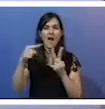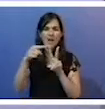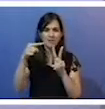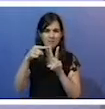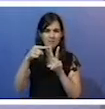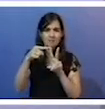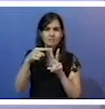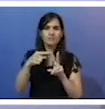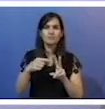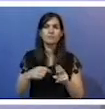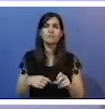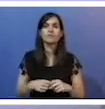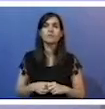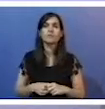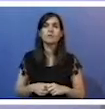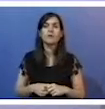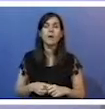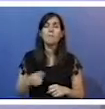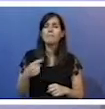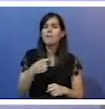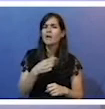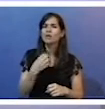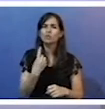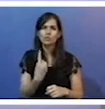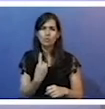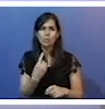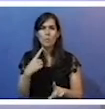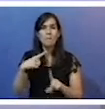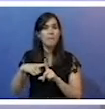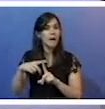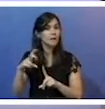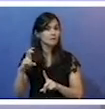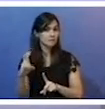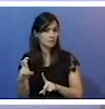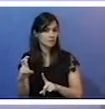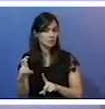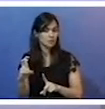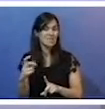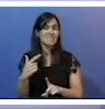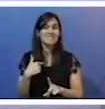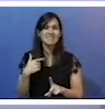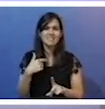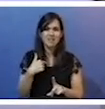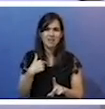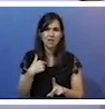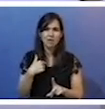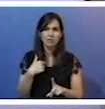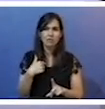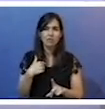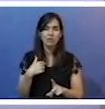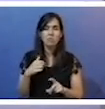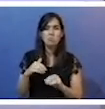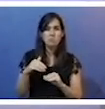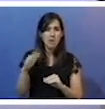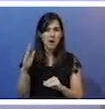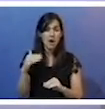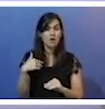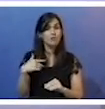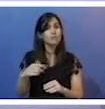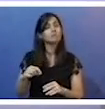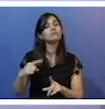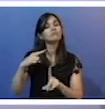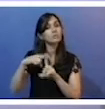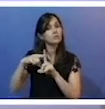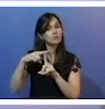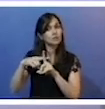Eu tô devendo um real no banco depositei cinco então como eu depositei mais do que eu devia vou ter um saldo positivo